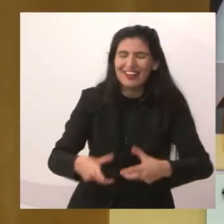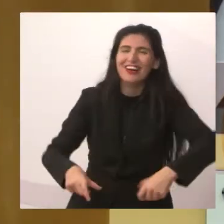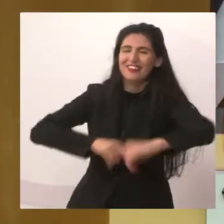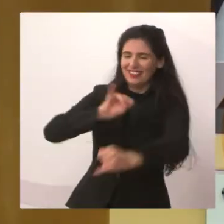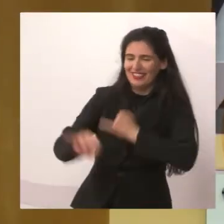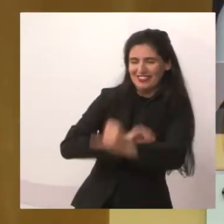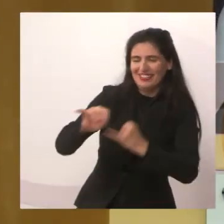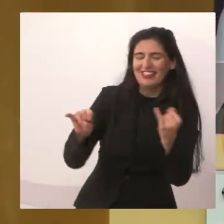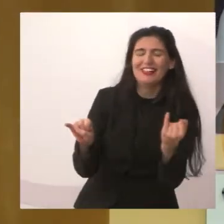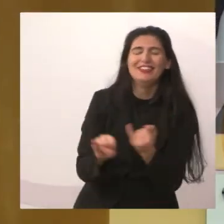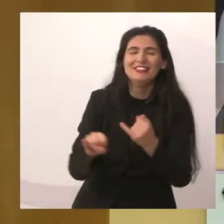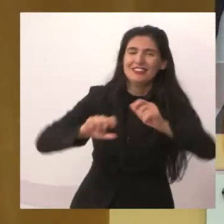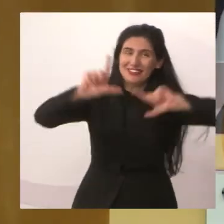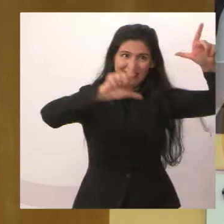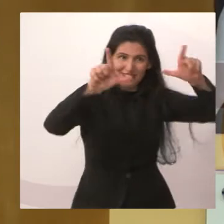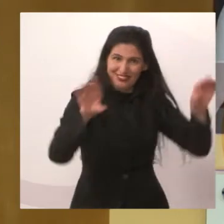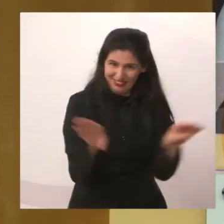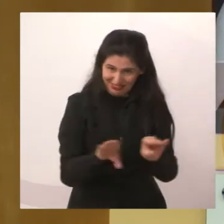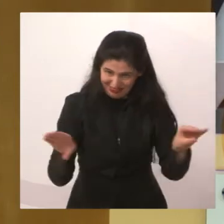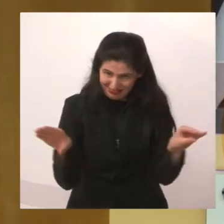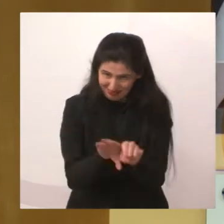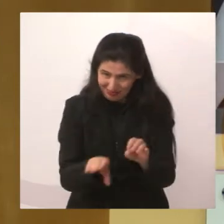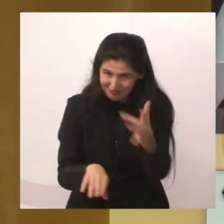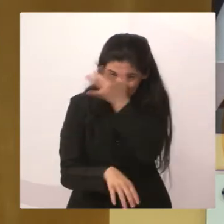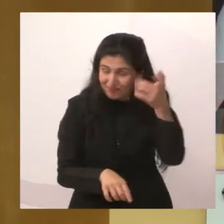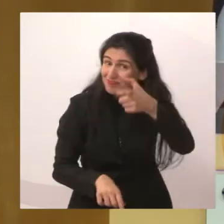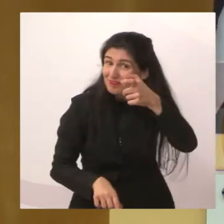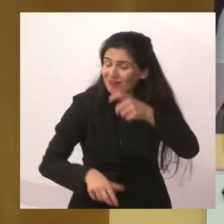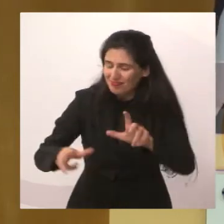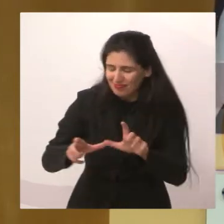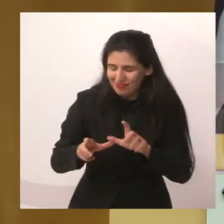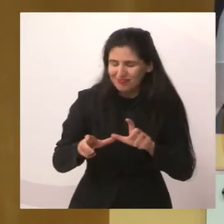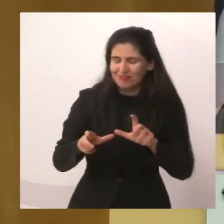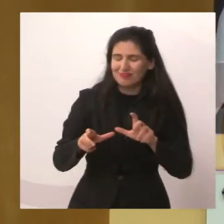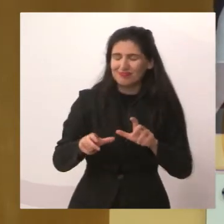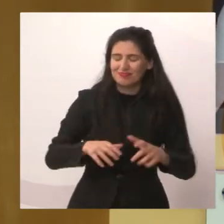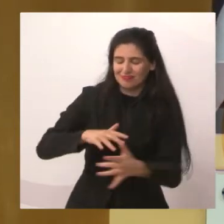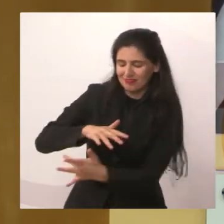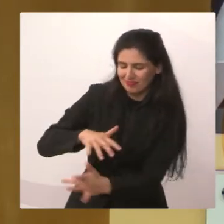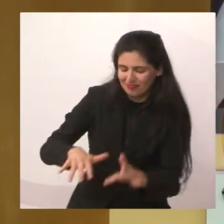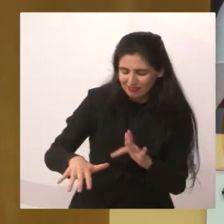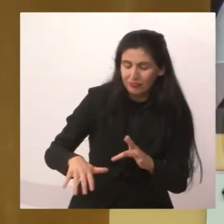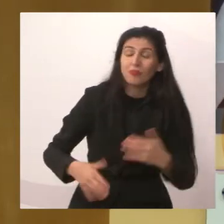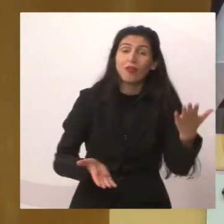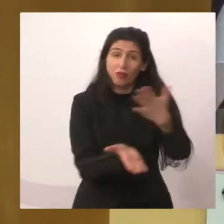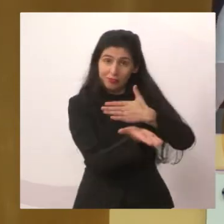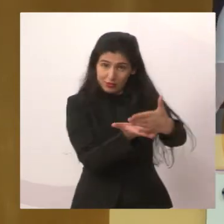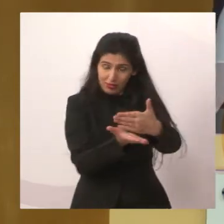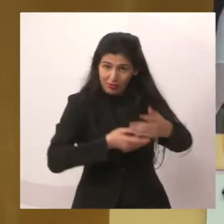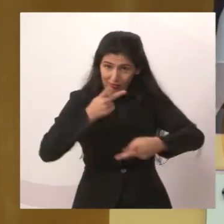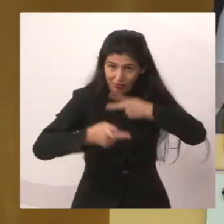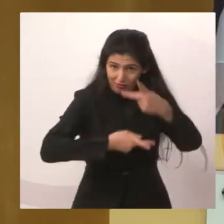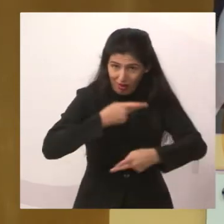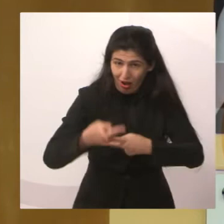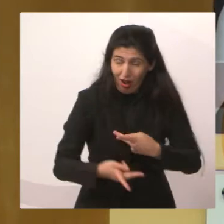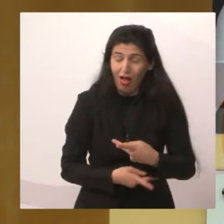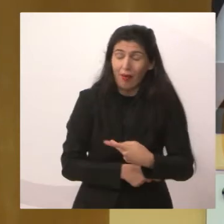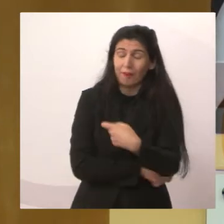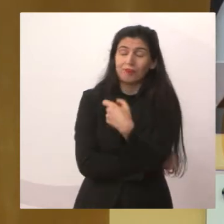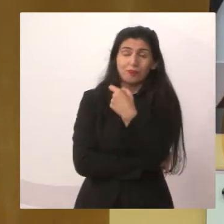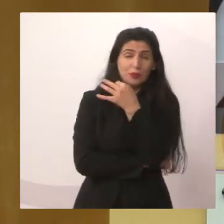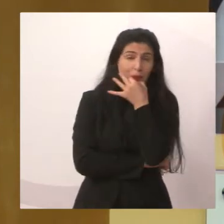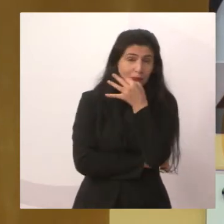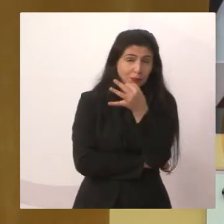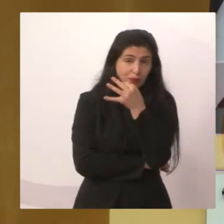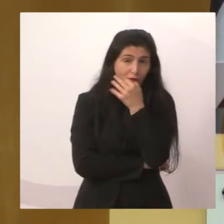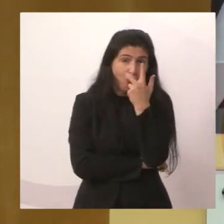TV. Bom, quero começar aqui meu discurso dizendo que eu acho que essa casa